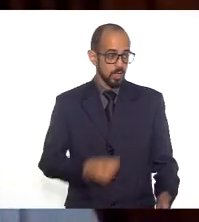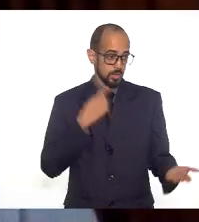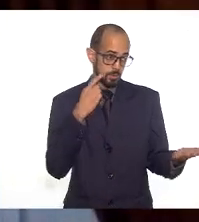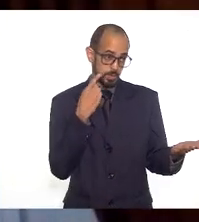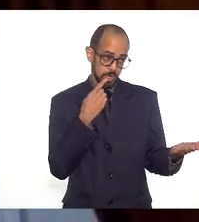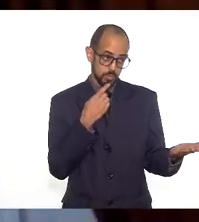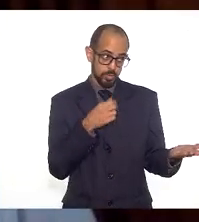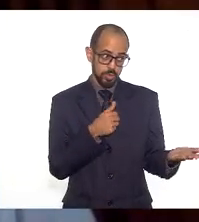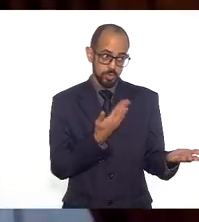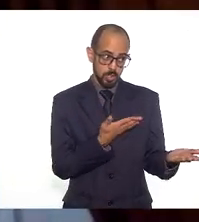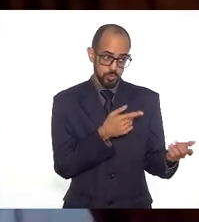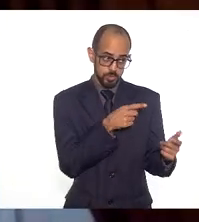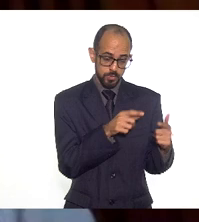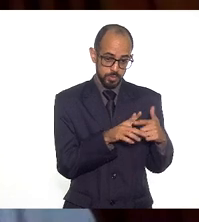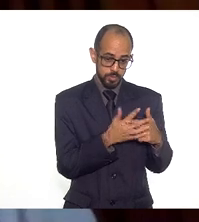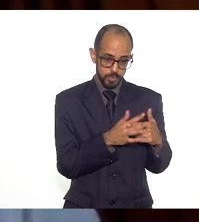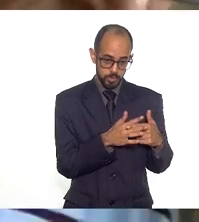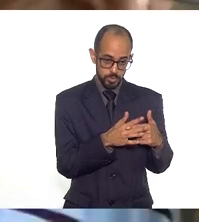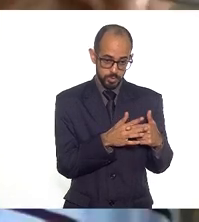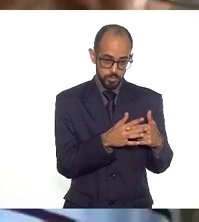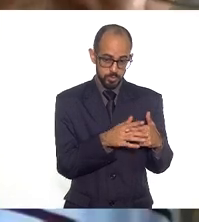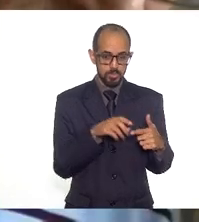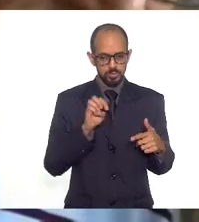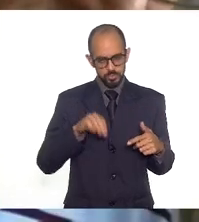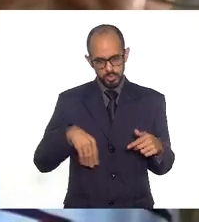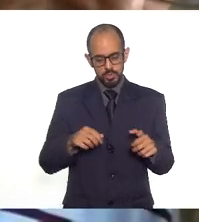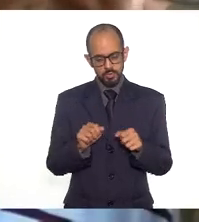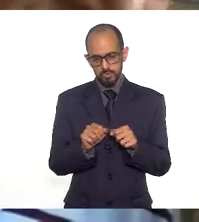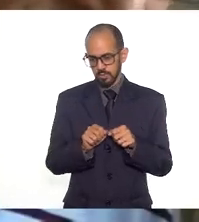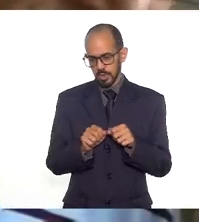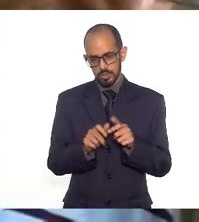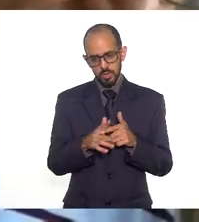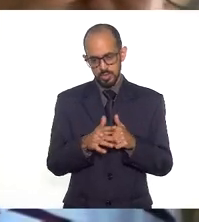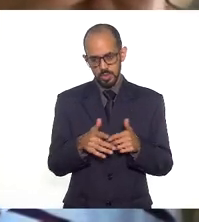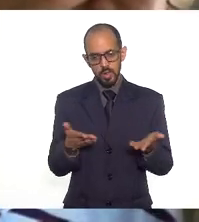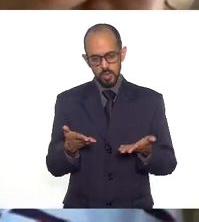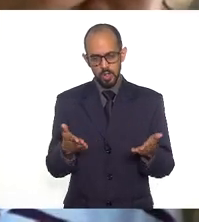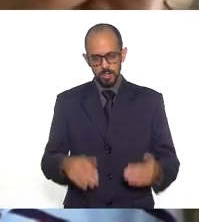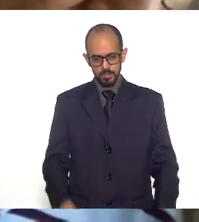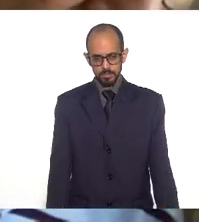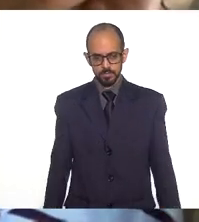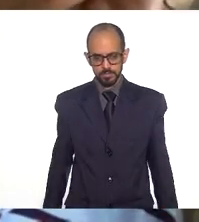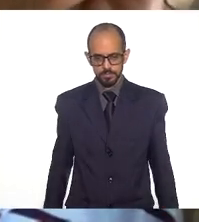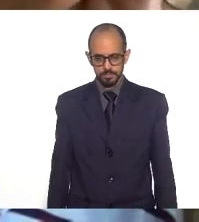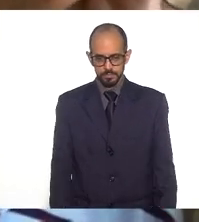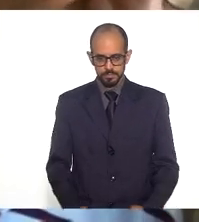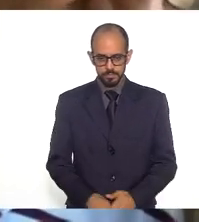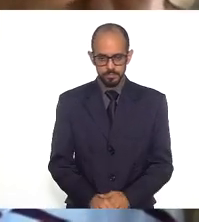Vossa Excelência, então faz a correção? Faça a correção agora. Tá ok.